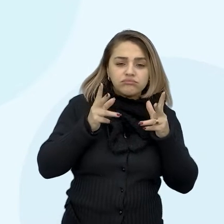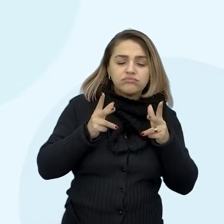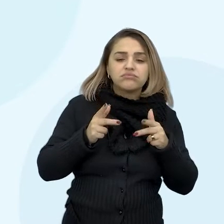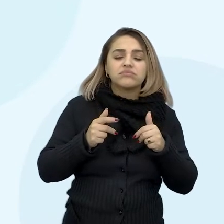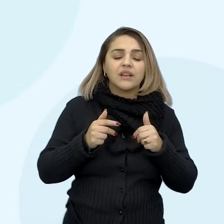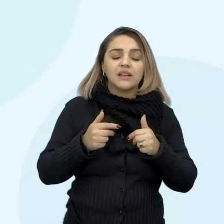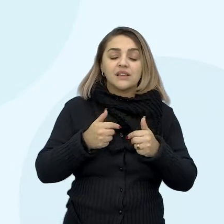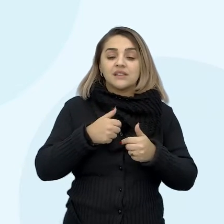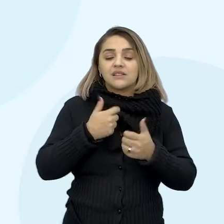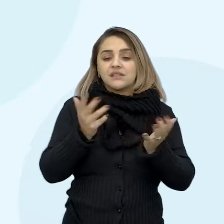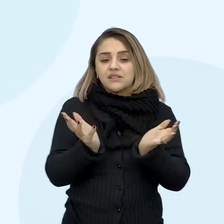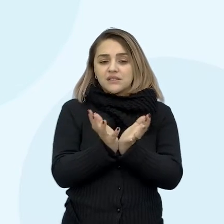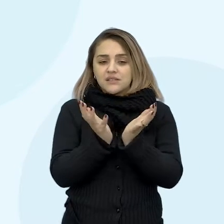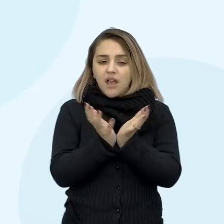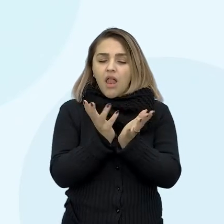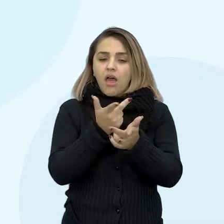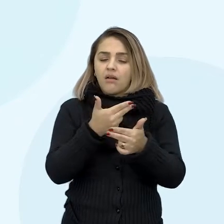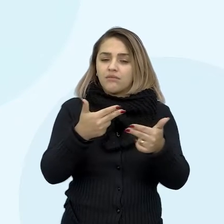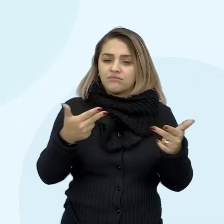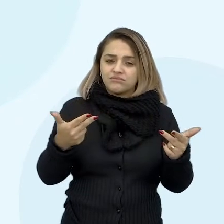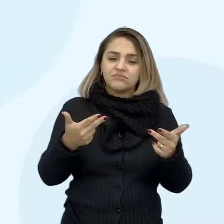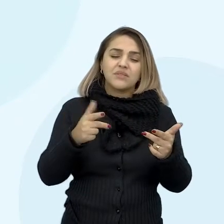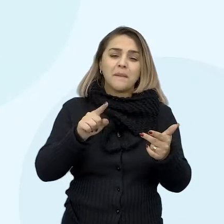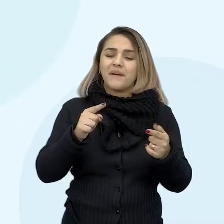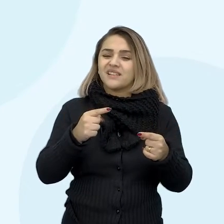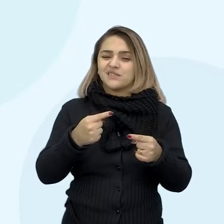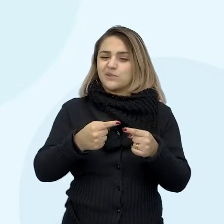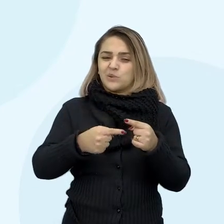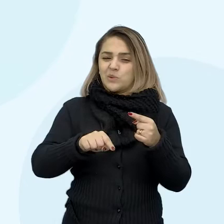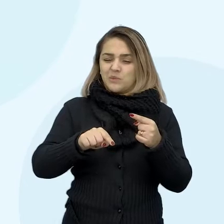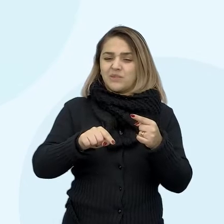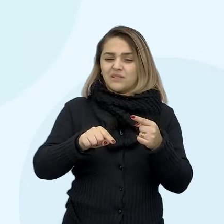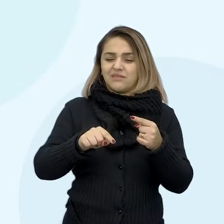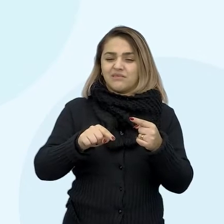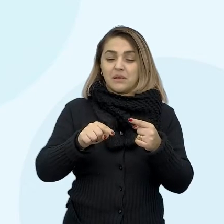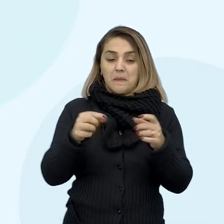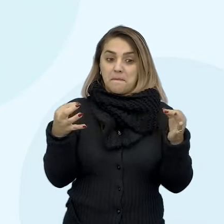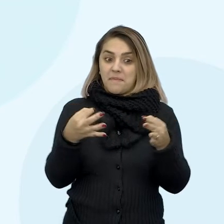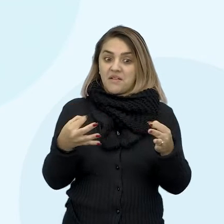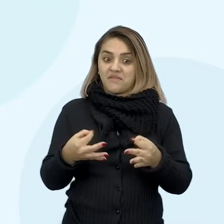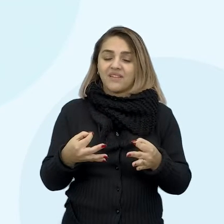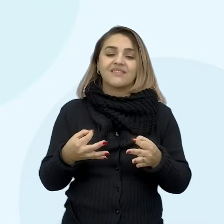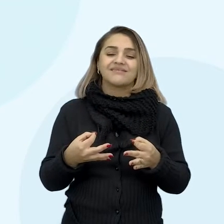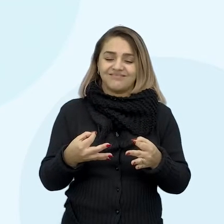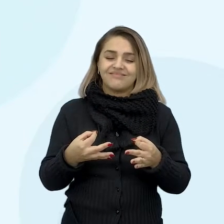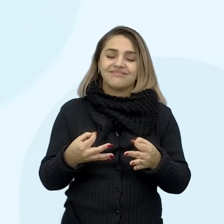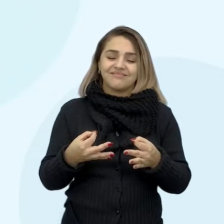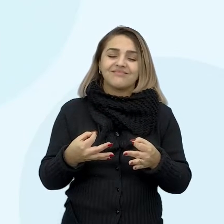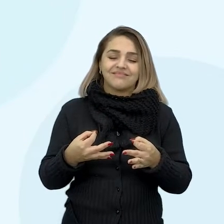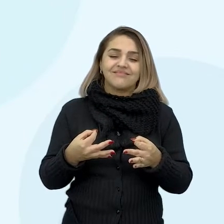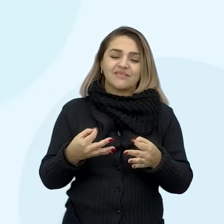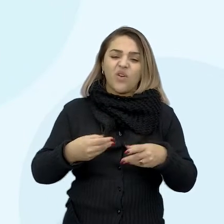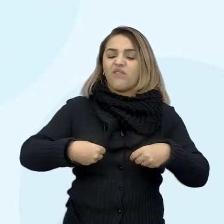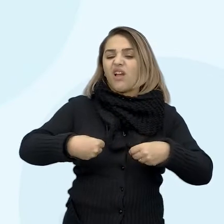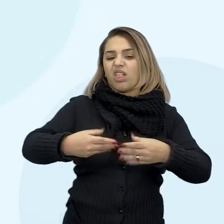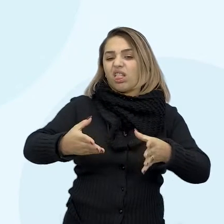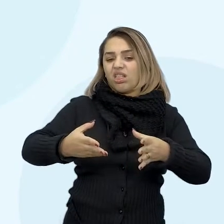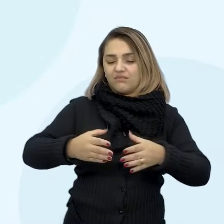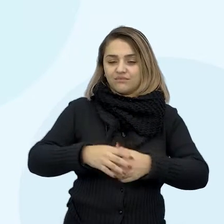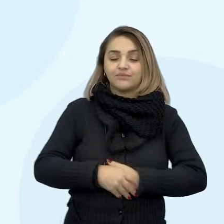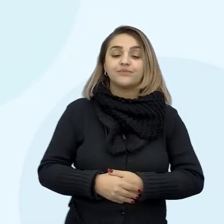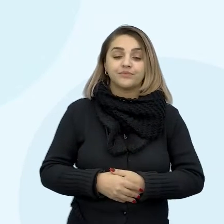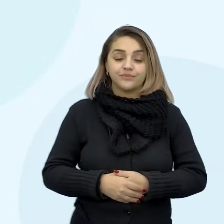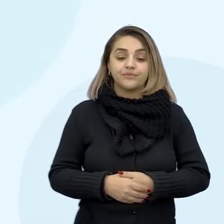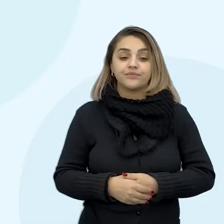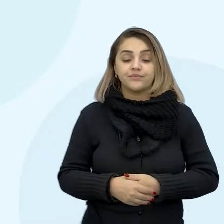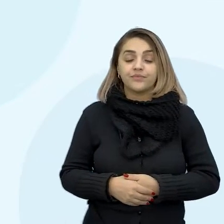por não estarem no padrão do mercado, eram comumente descartados. Aqui tem um eufemismo. O que a gente está falando,